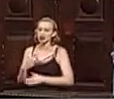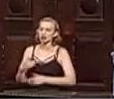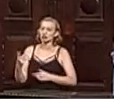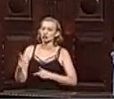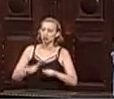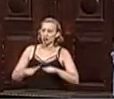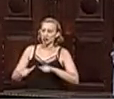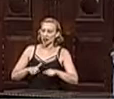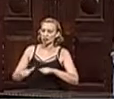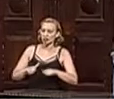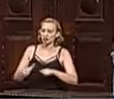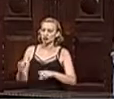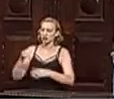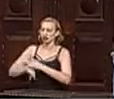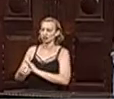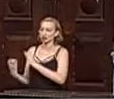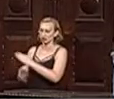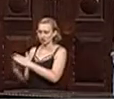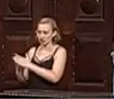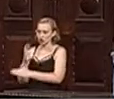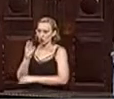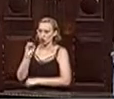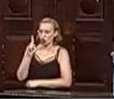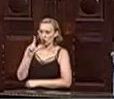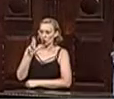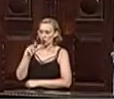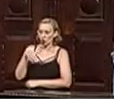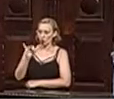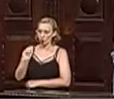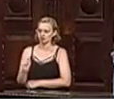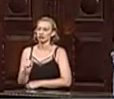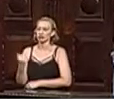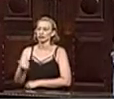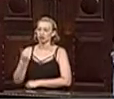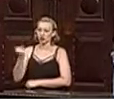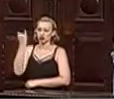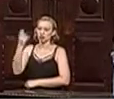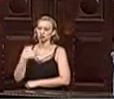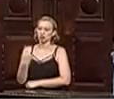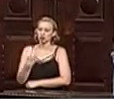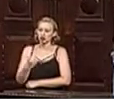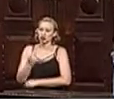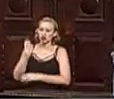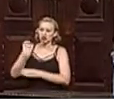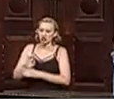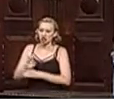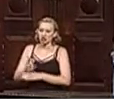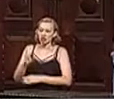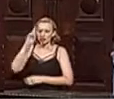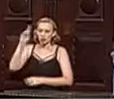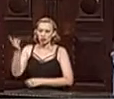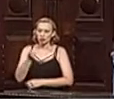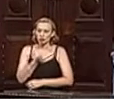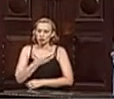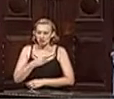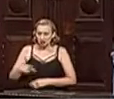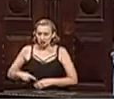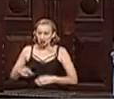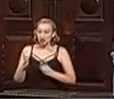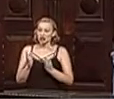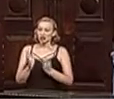diante daqueles profissionais dessa empresa tão importante para o nosso estado. Senhor presidente, eu não posso deixar de encerrar esse